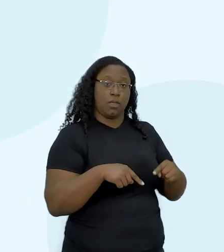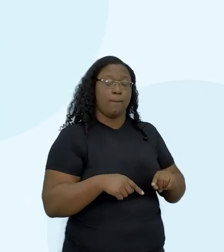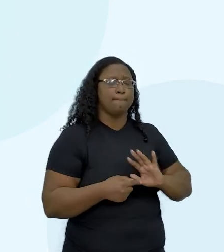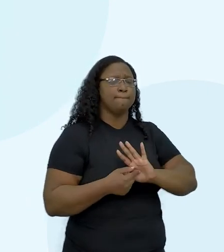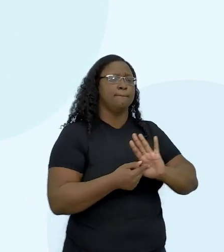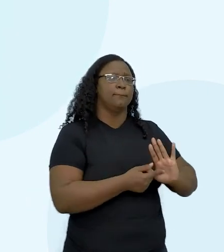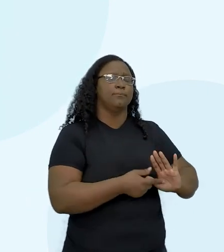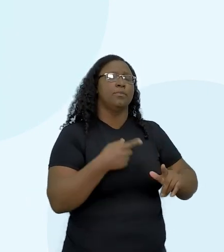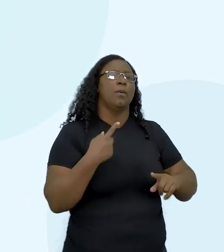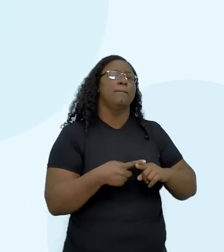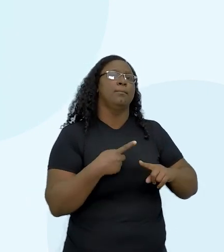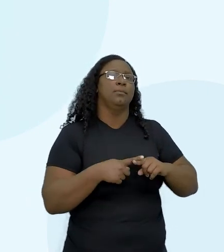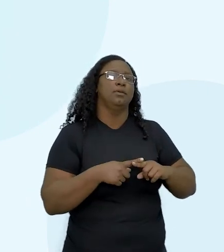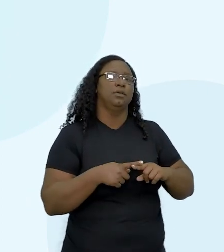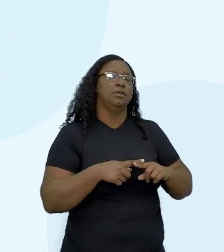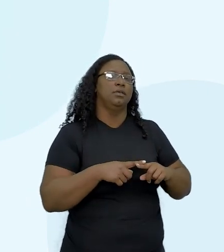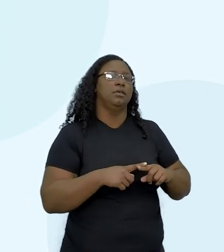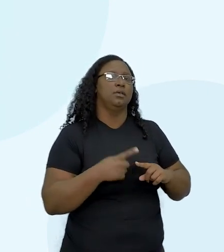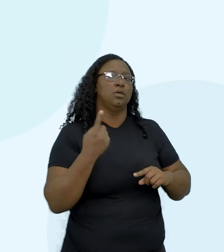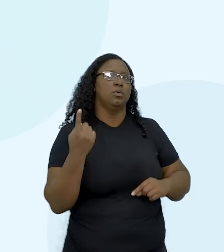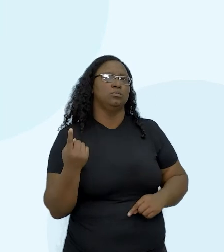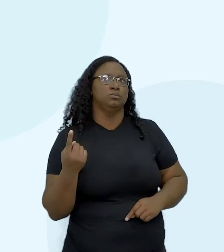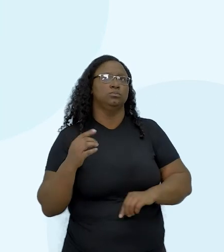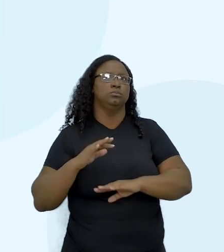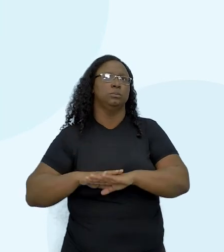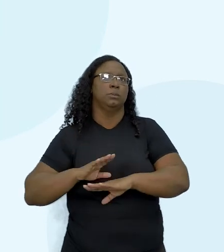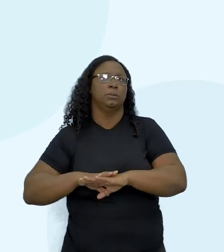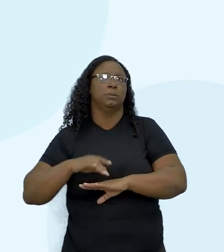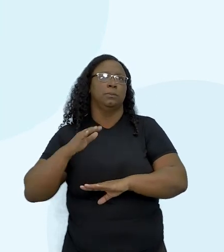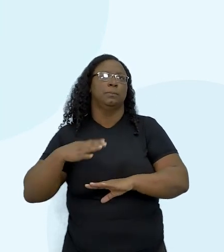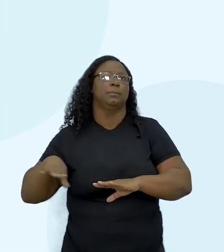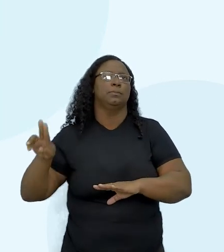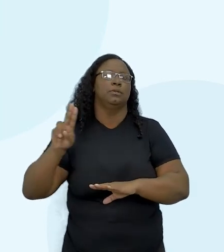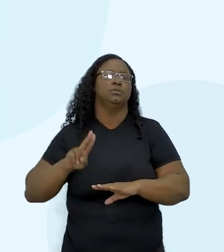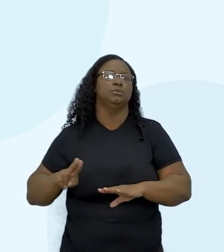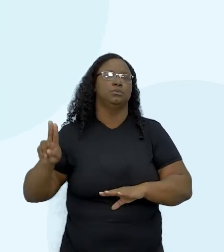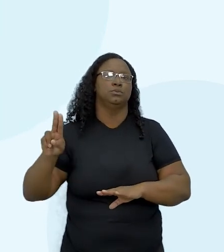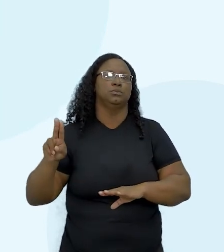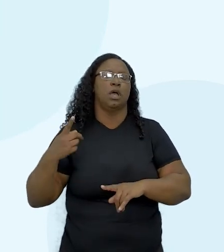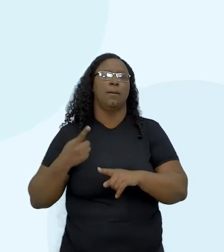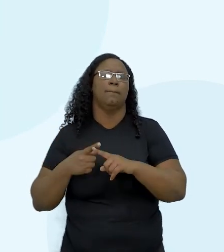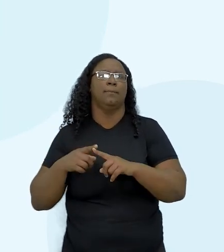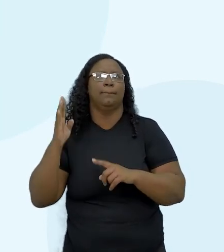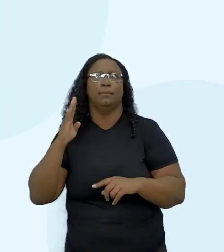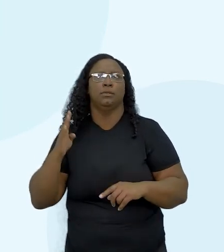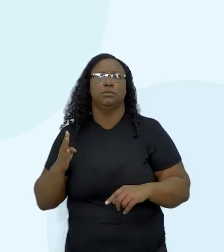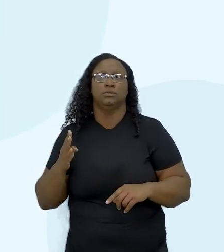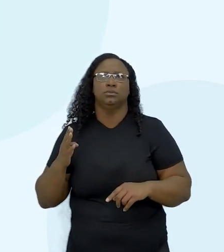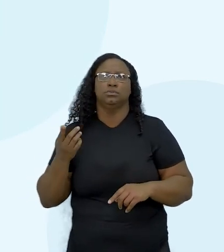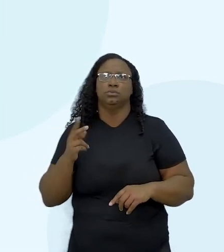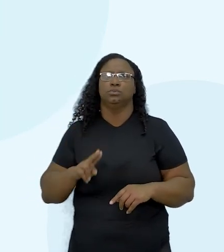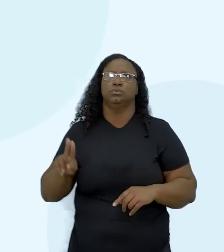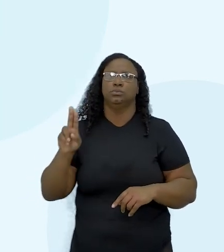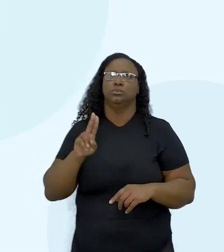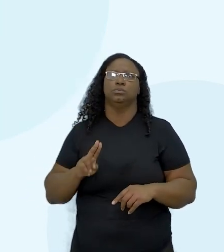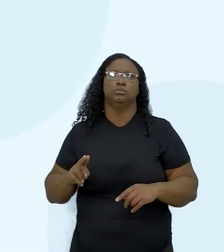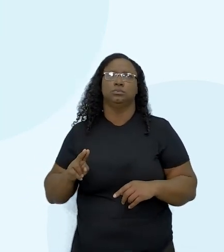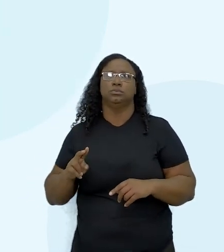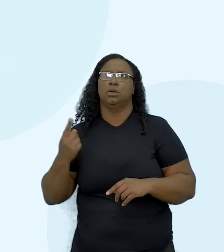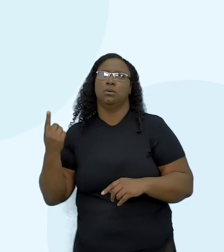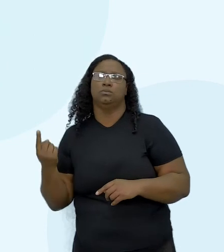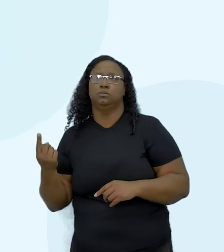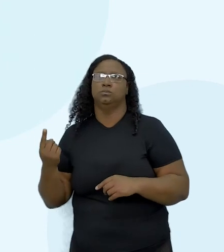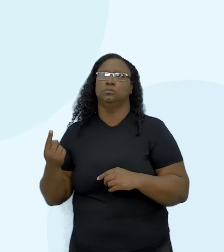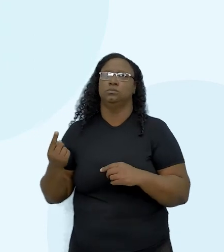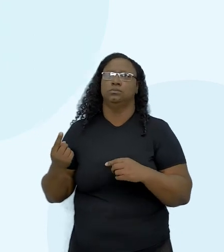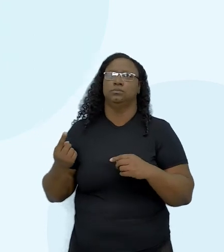quais uma matriz ou outra é menos utilizada, né? Por que o Brasil, por exemplo, não usa geotérmica, mas usa bastante hidrelétrica? Por que o Brasil